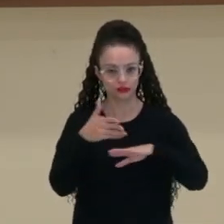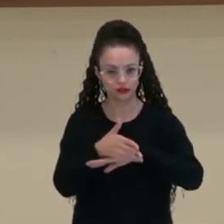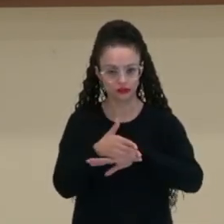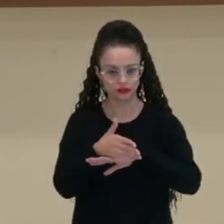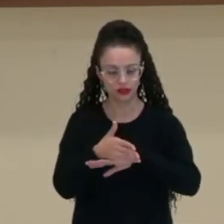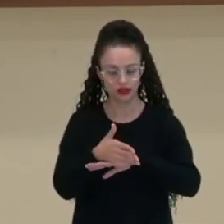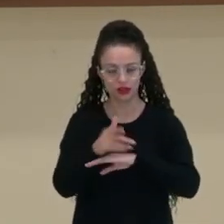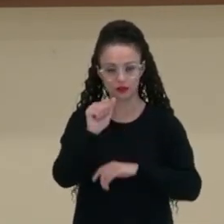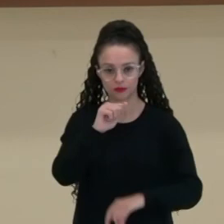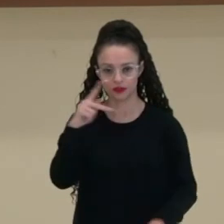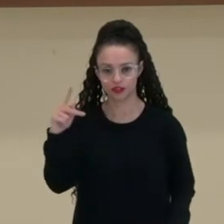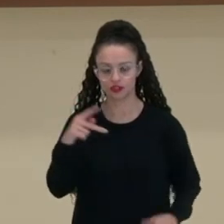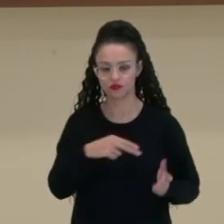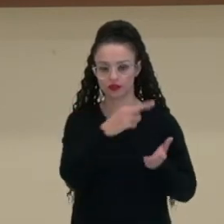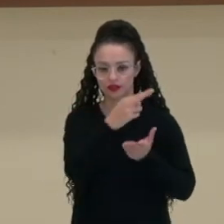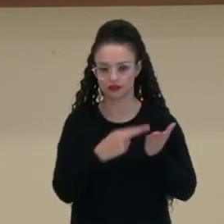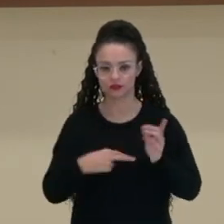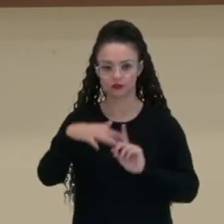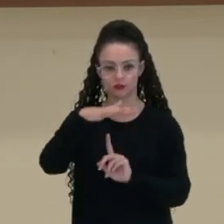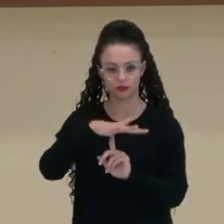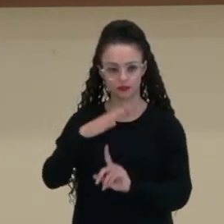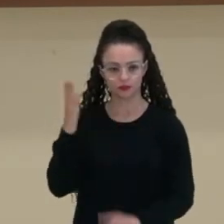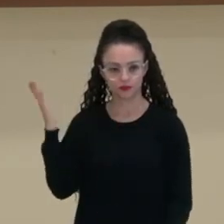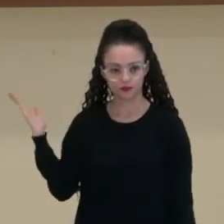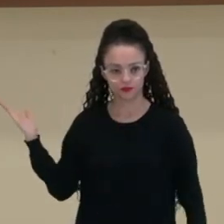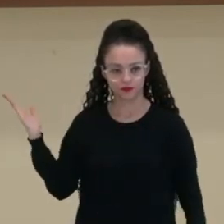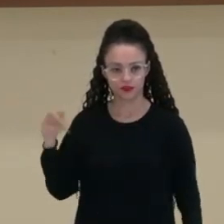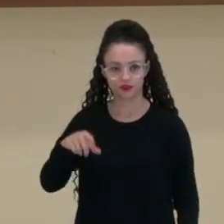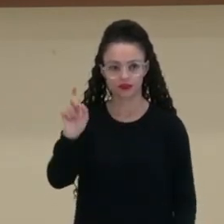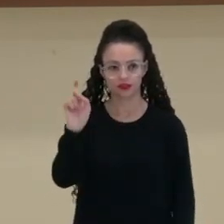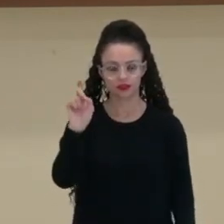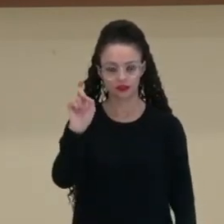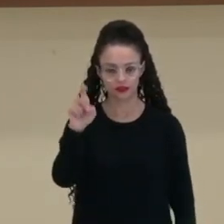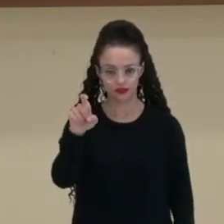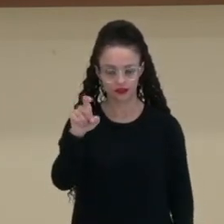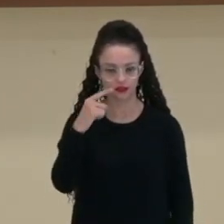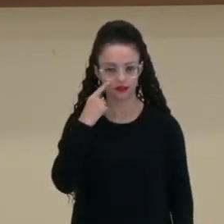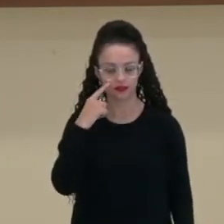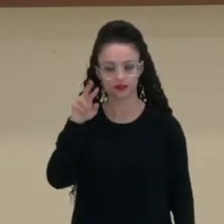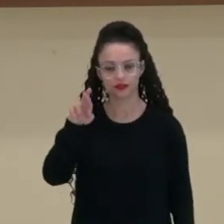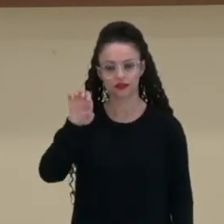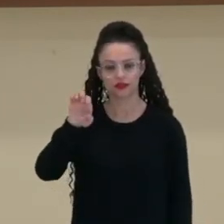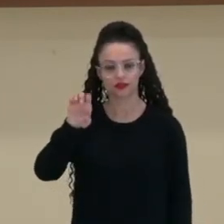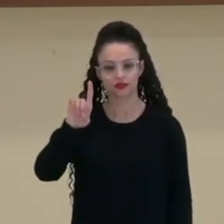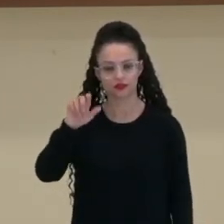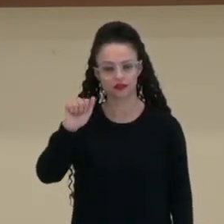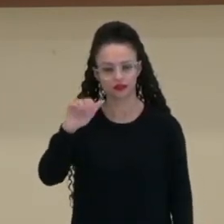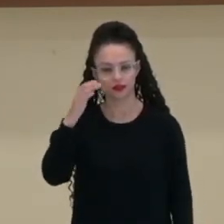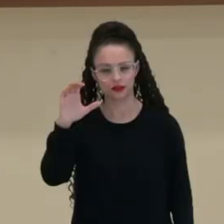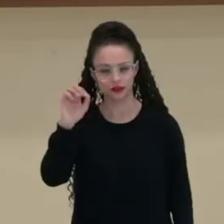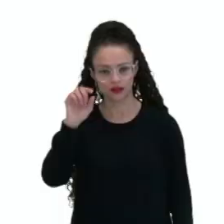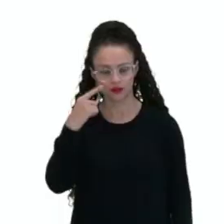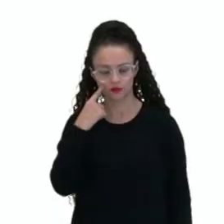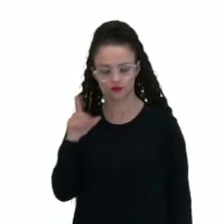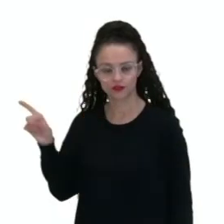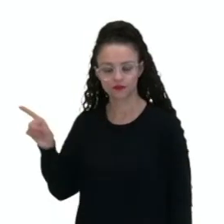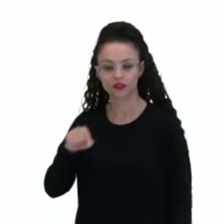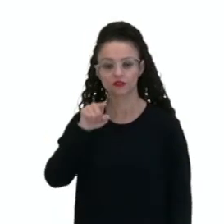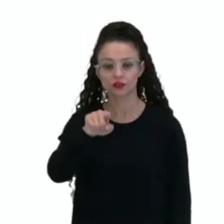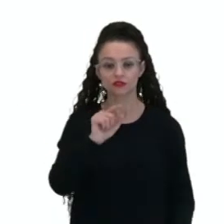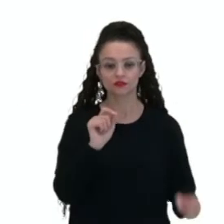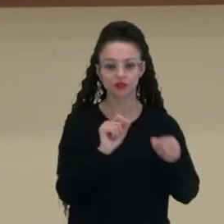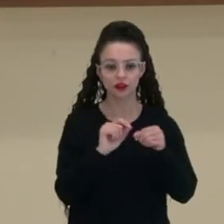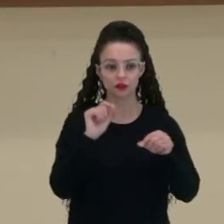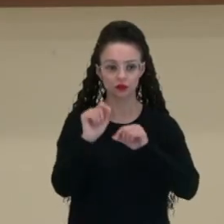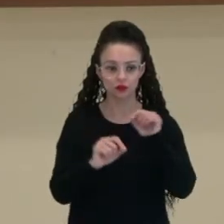o aplicativo Redação Paraná, você vai clicar no Redacão PR Gov BR, você vai fazer o quê?